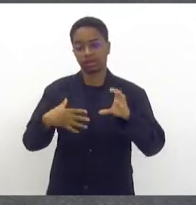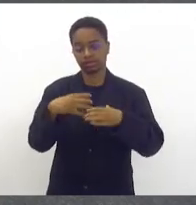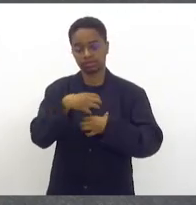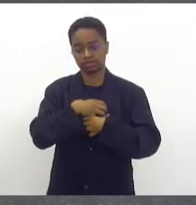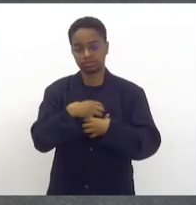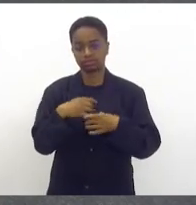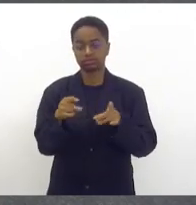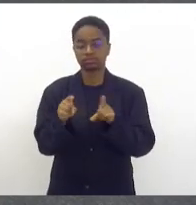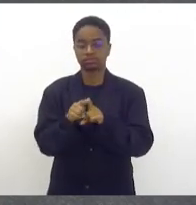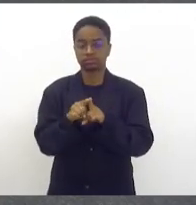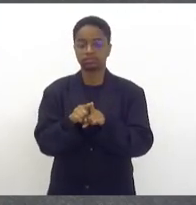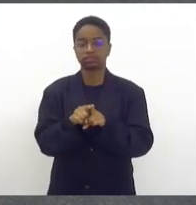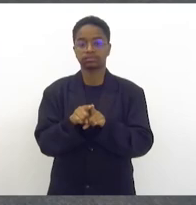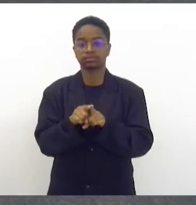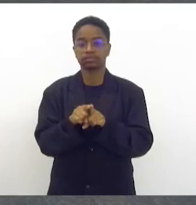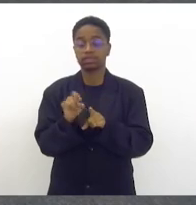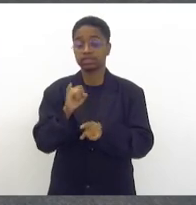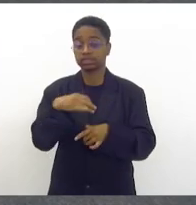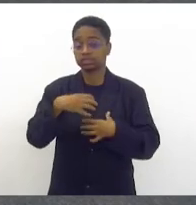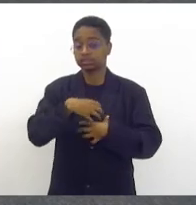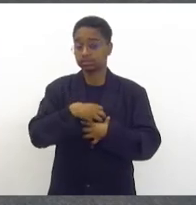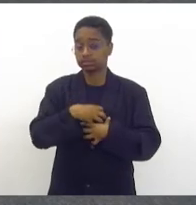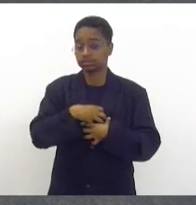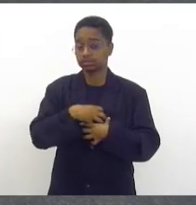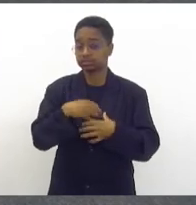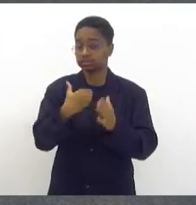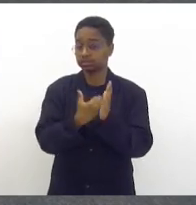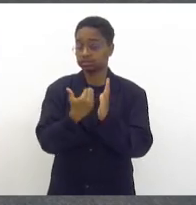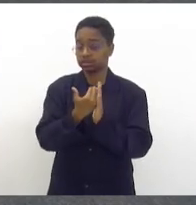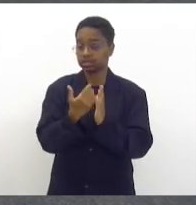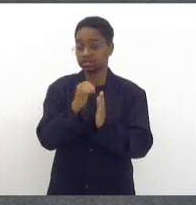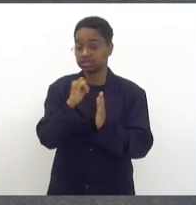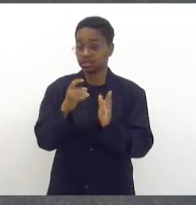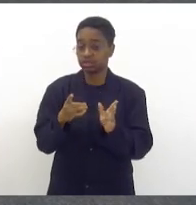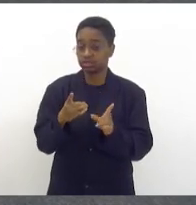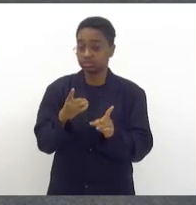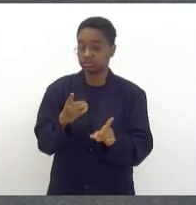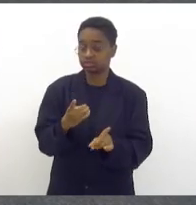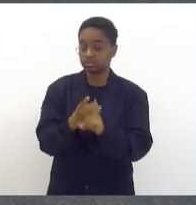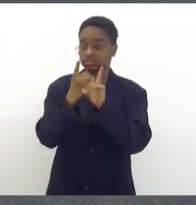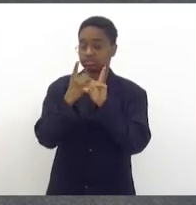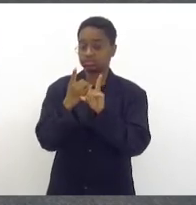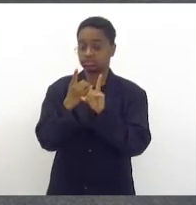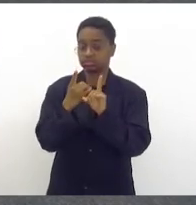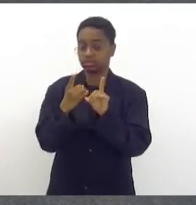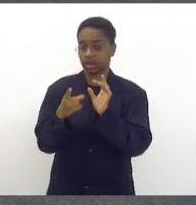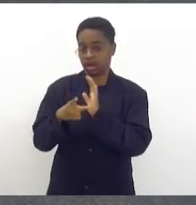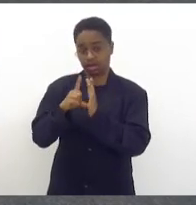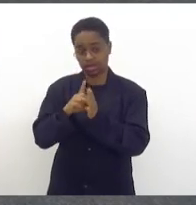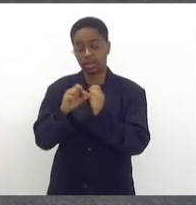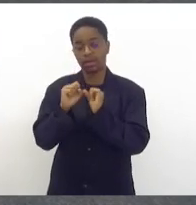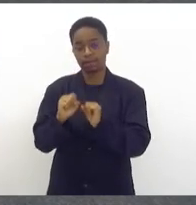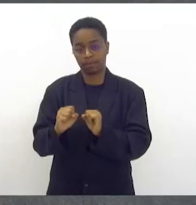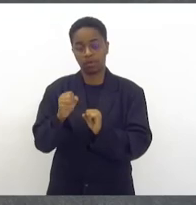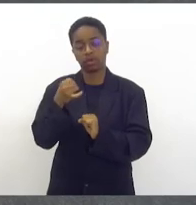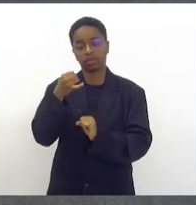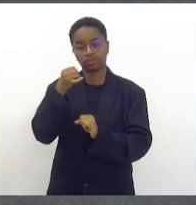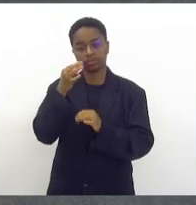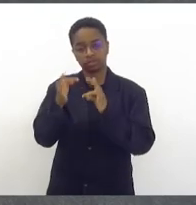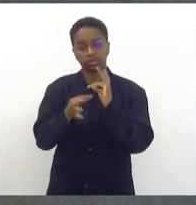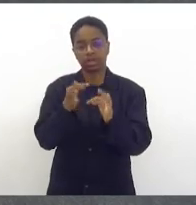que, quanto mais esses sintomas forem detectados, a prevenção é ainda